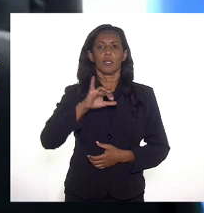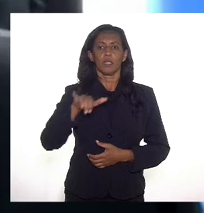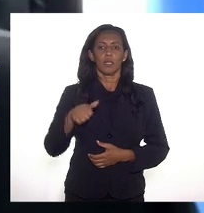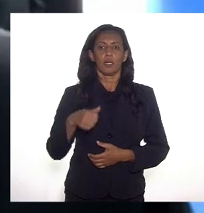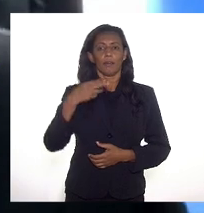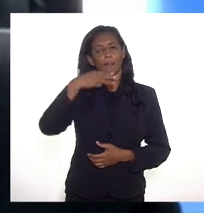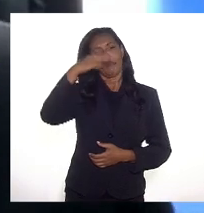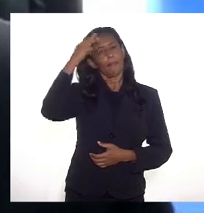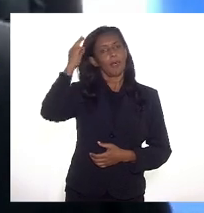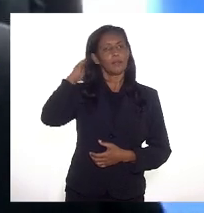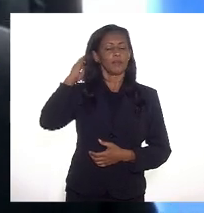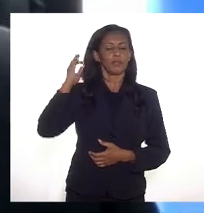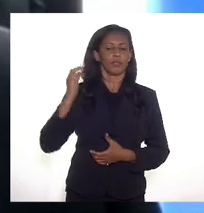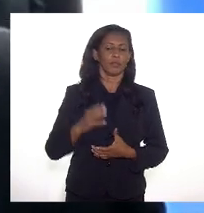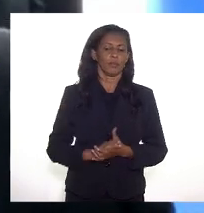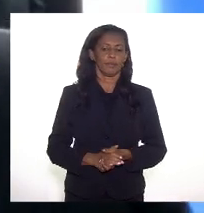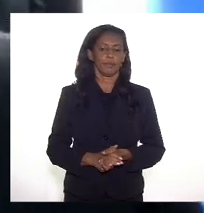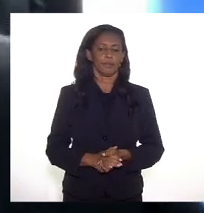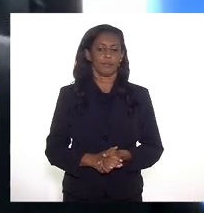deputado Márcio Pacheco.